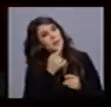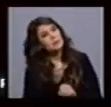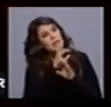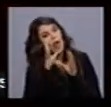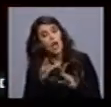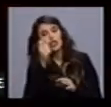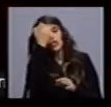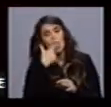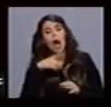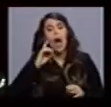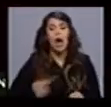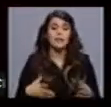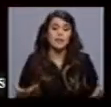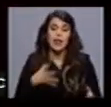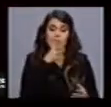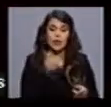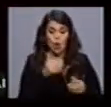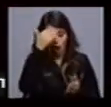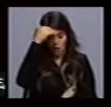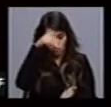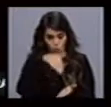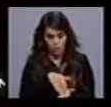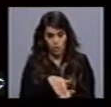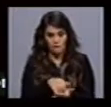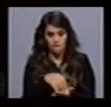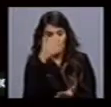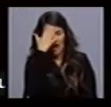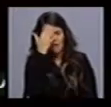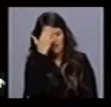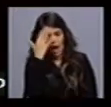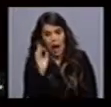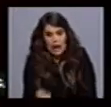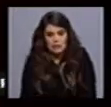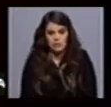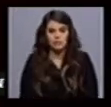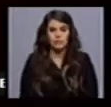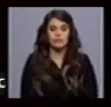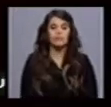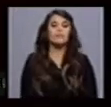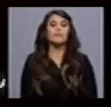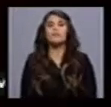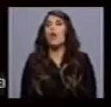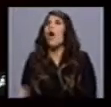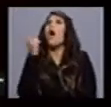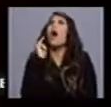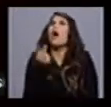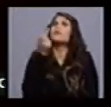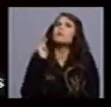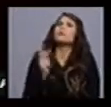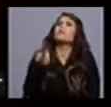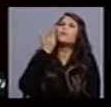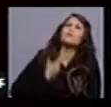zona. Então, o que é que diz os resultados das previsões, das simulações? Num passado, há muitos milhares de milhões de